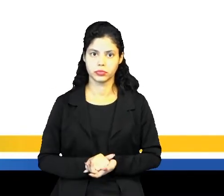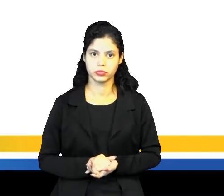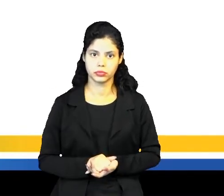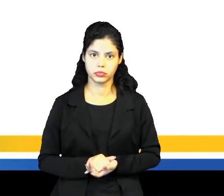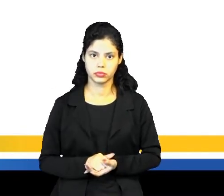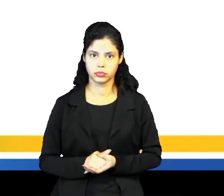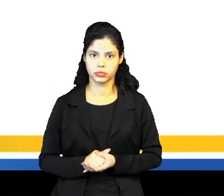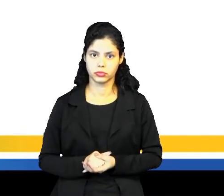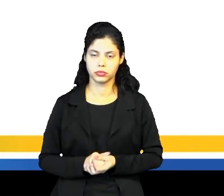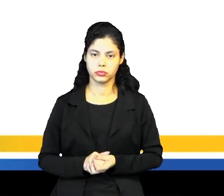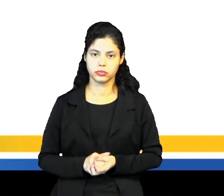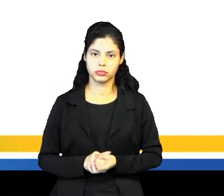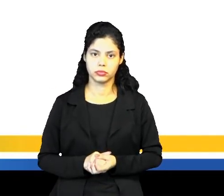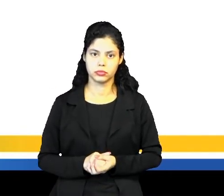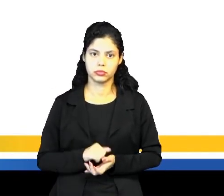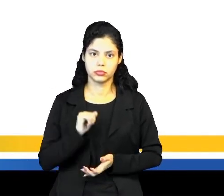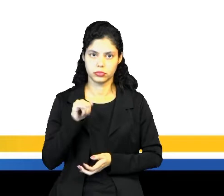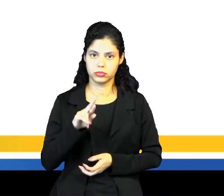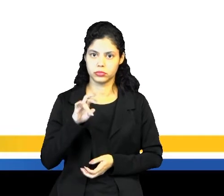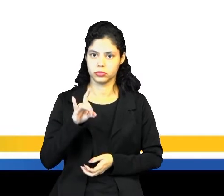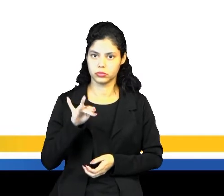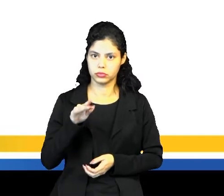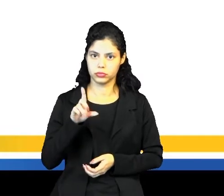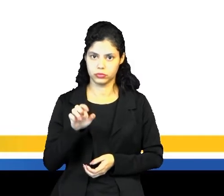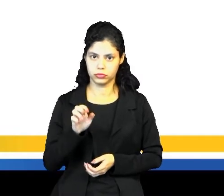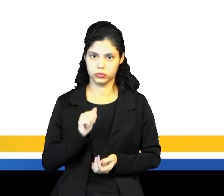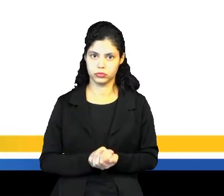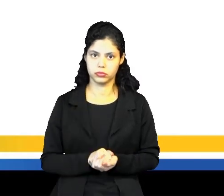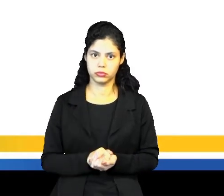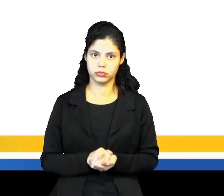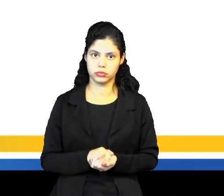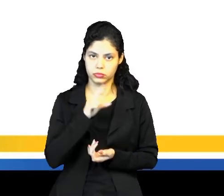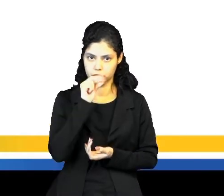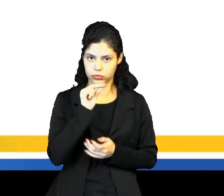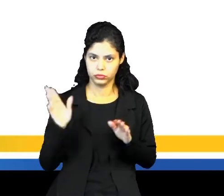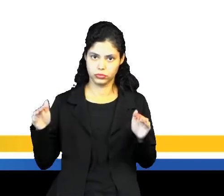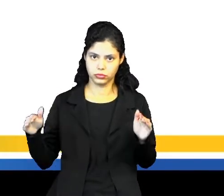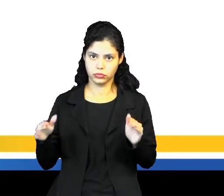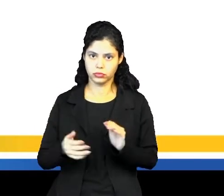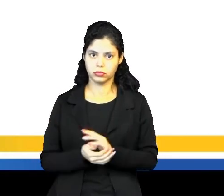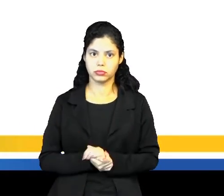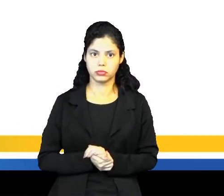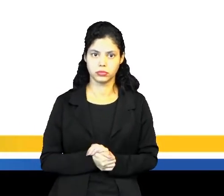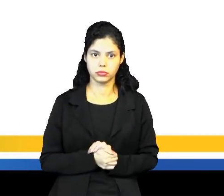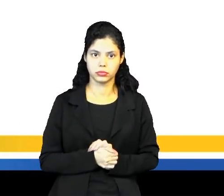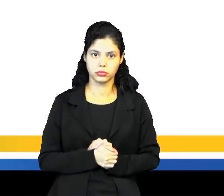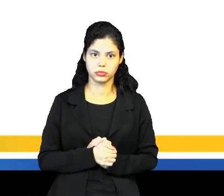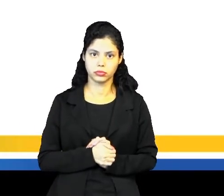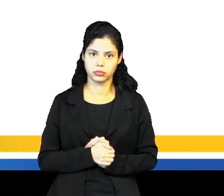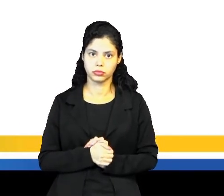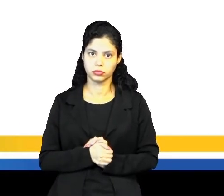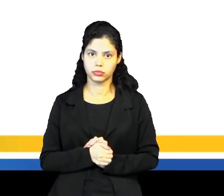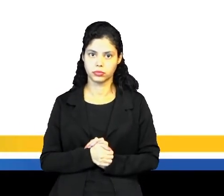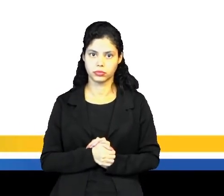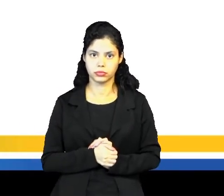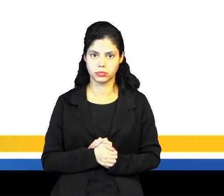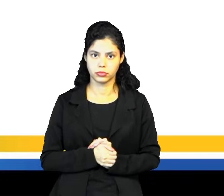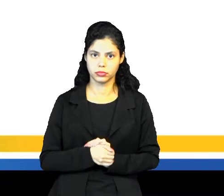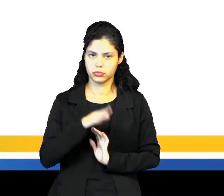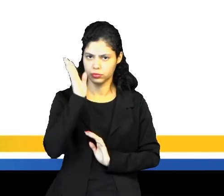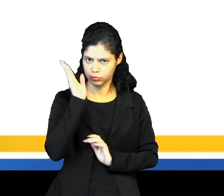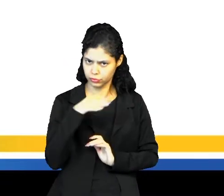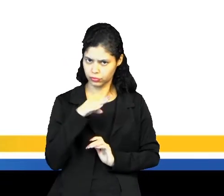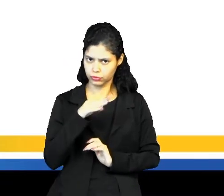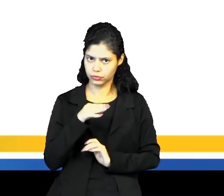Intrometido entre pájaros, ou seja, é intrometido, né? Uma pessoa intrometida entre os pássaros, tá? Mal educado em